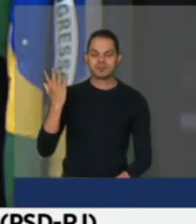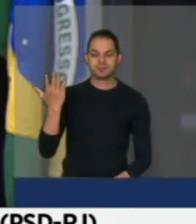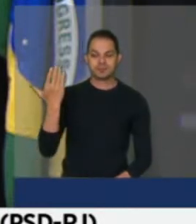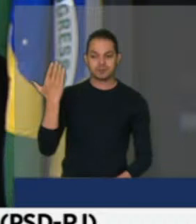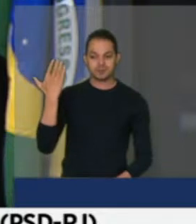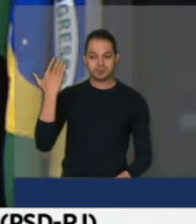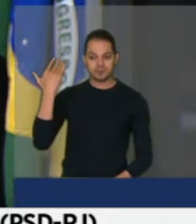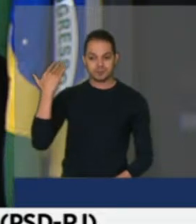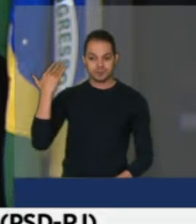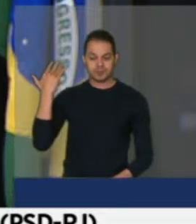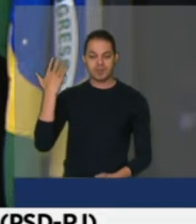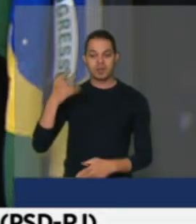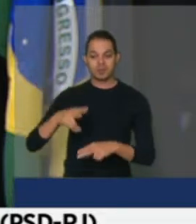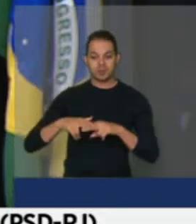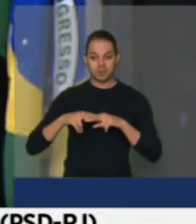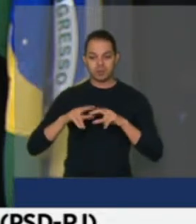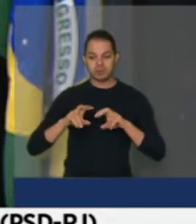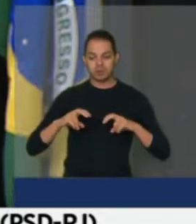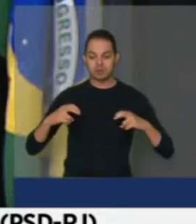a trazer